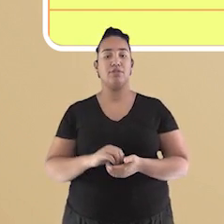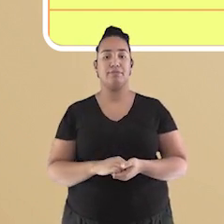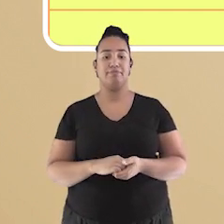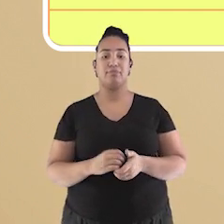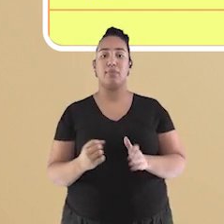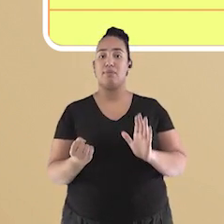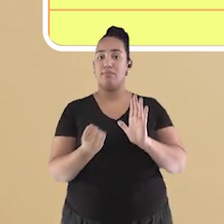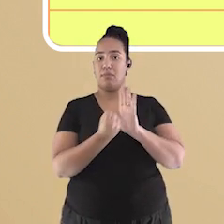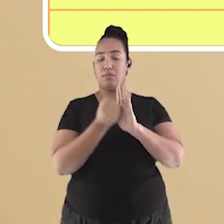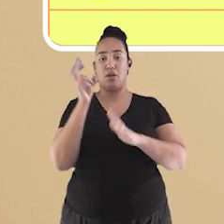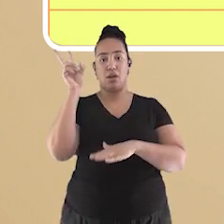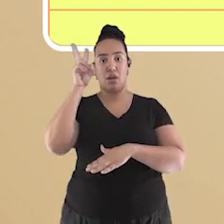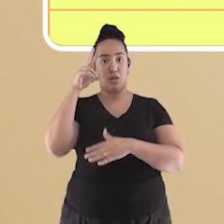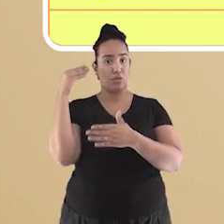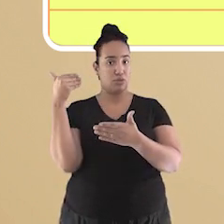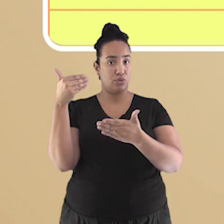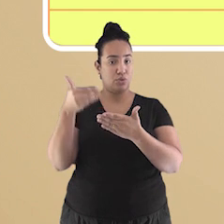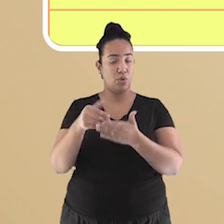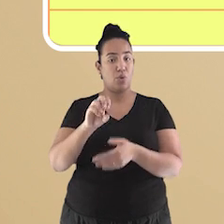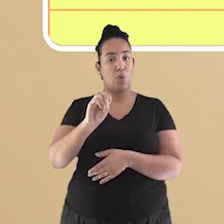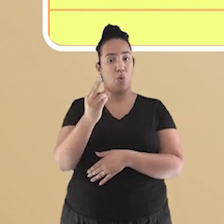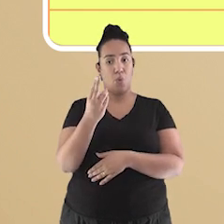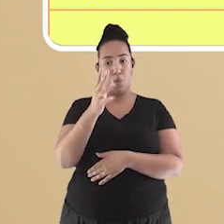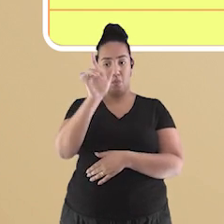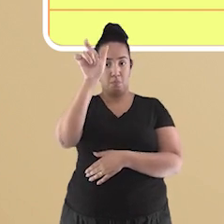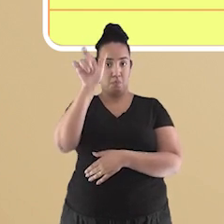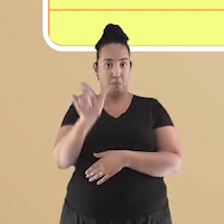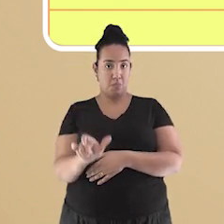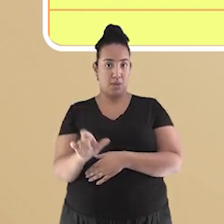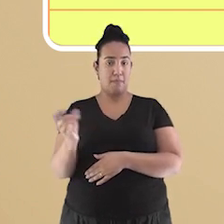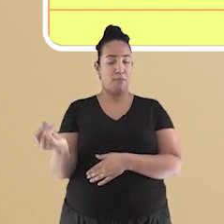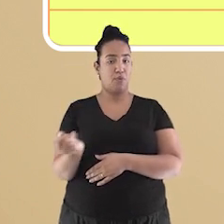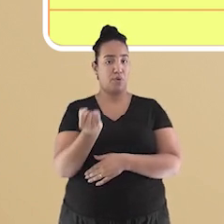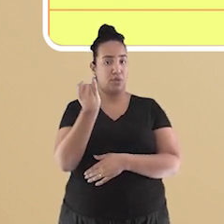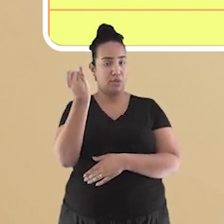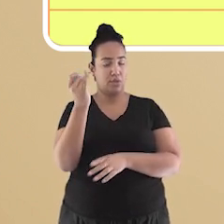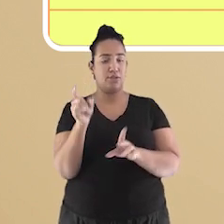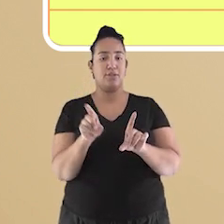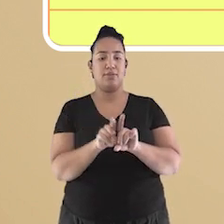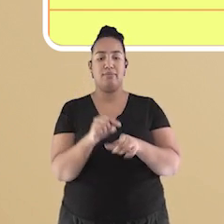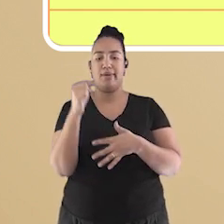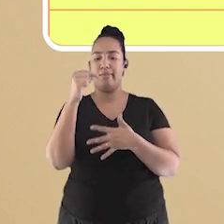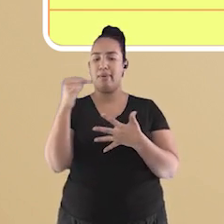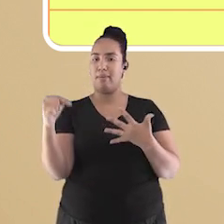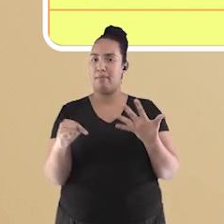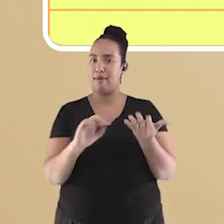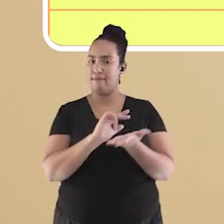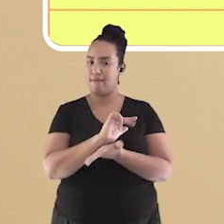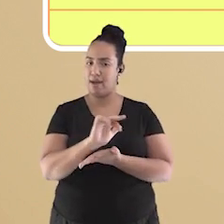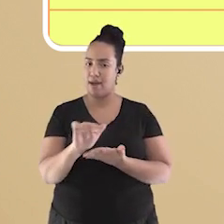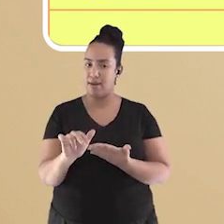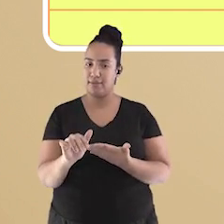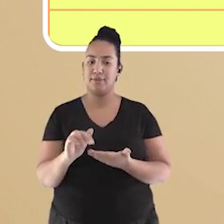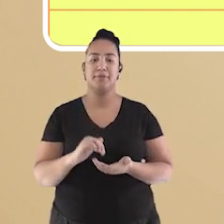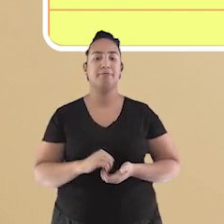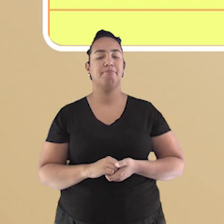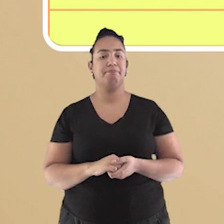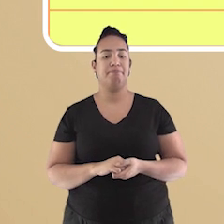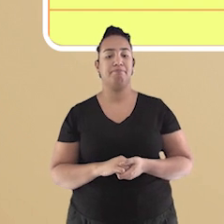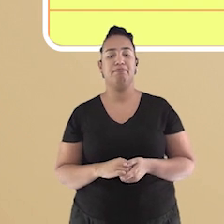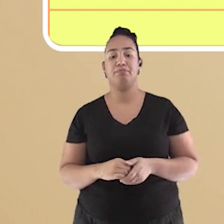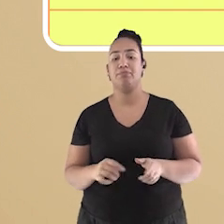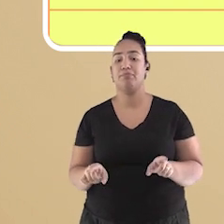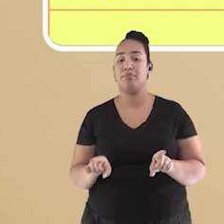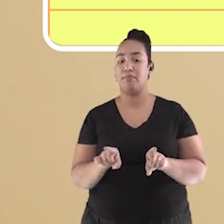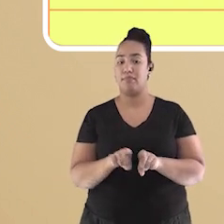ou a personagens importantes da história, além de outros critérios. Vimos que o estudo